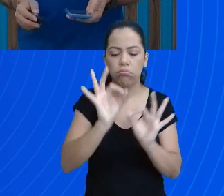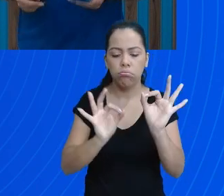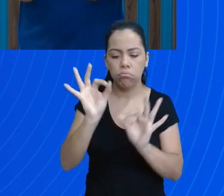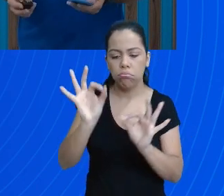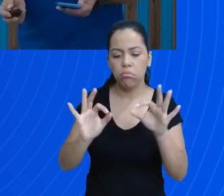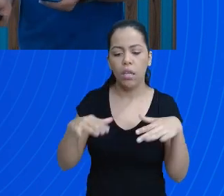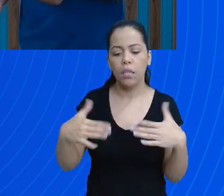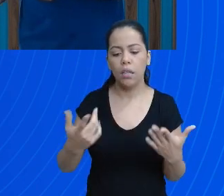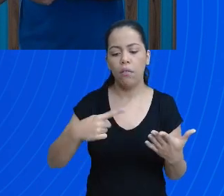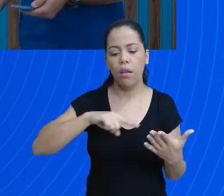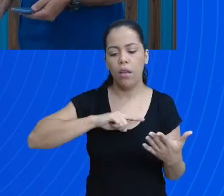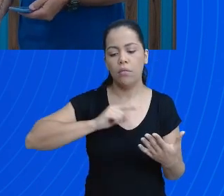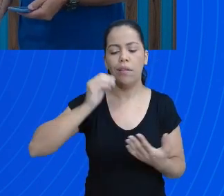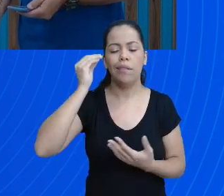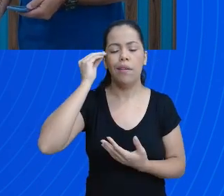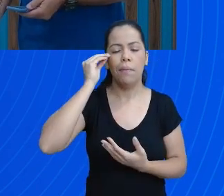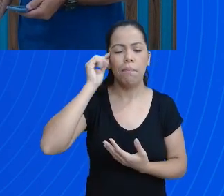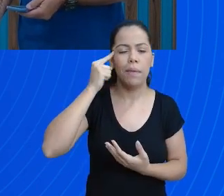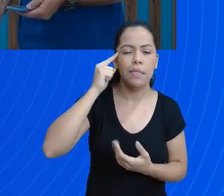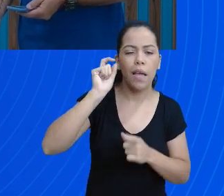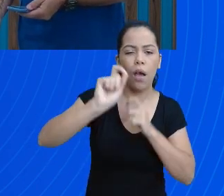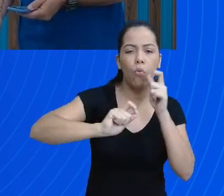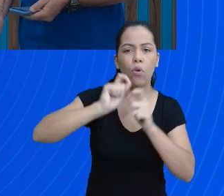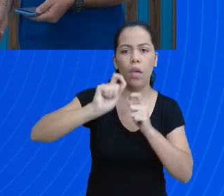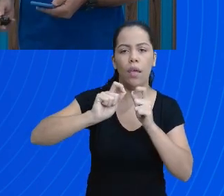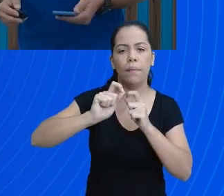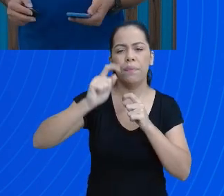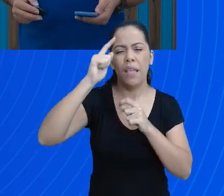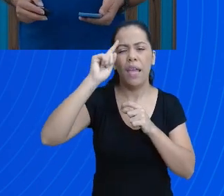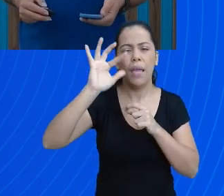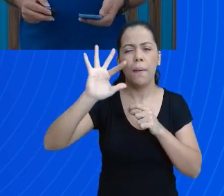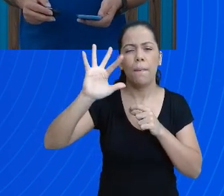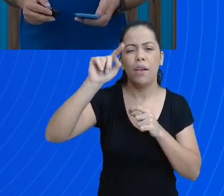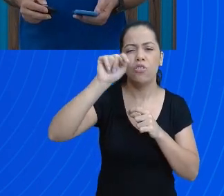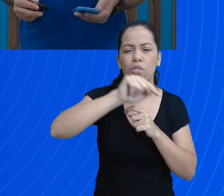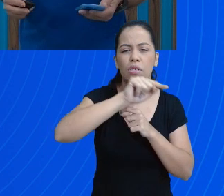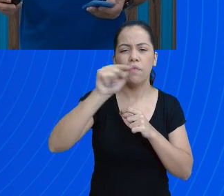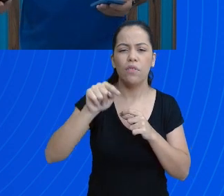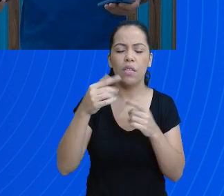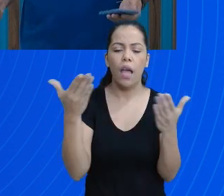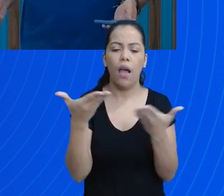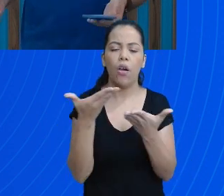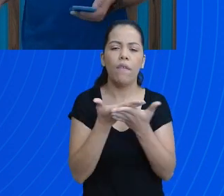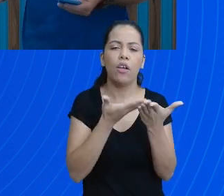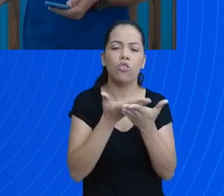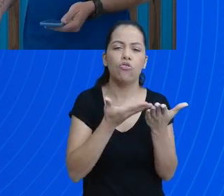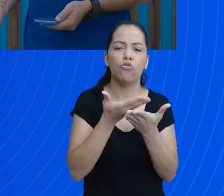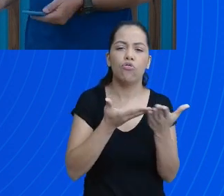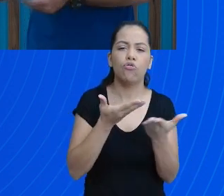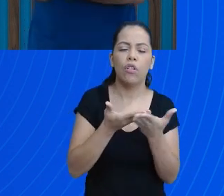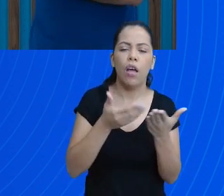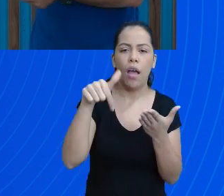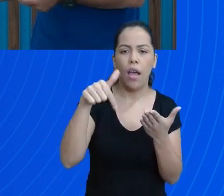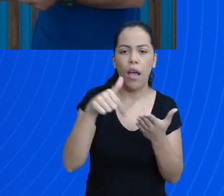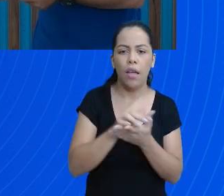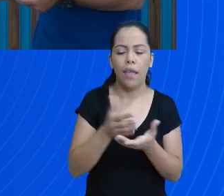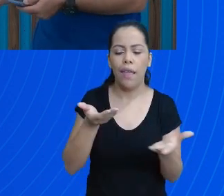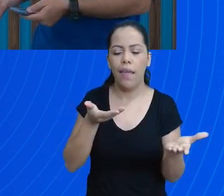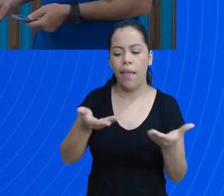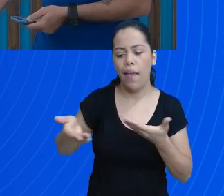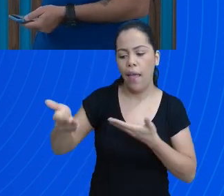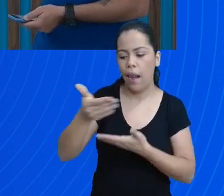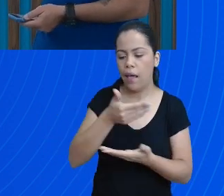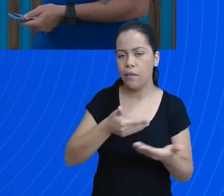vai estudar as relações entre esses elementos. Então, como o tema da aula se chama Relações Métricas em um